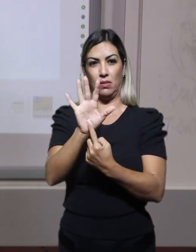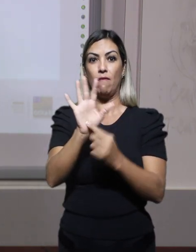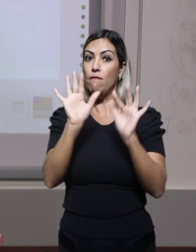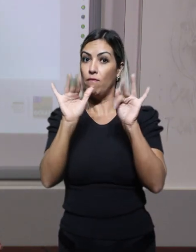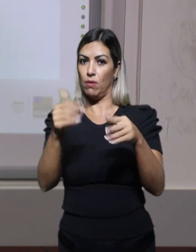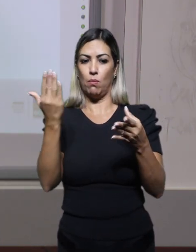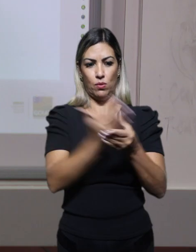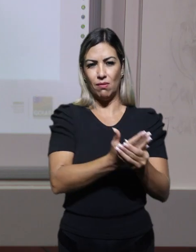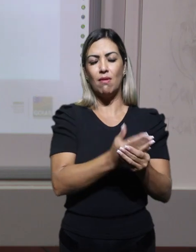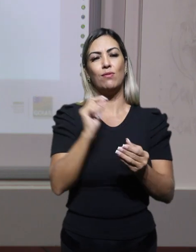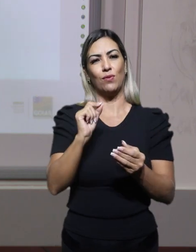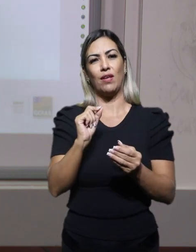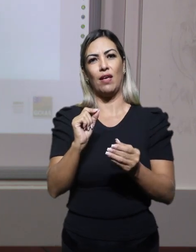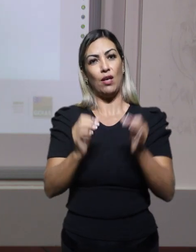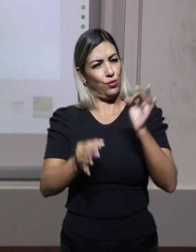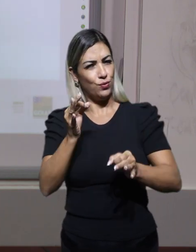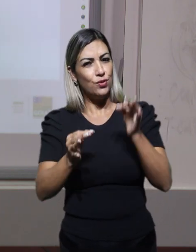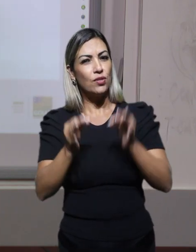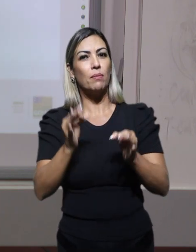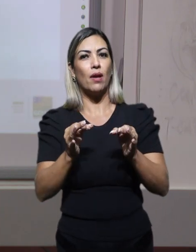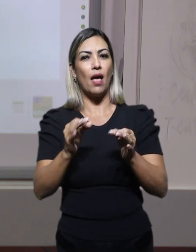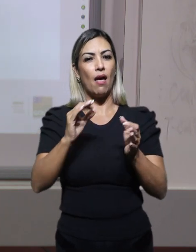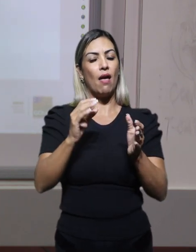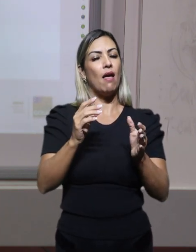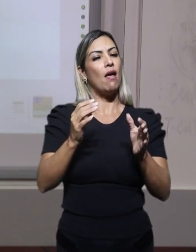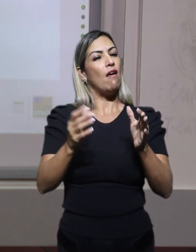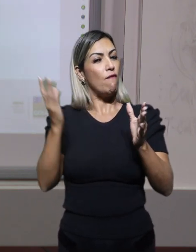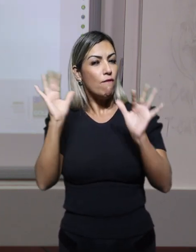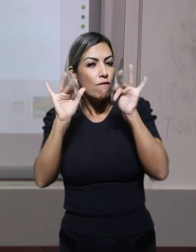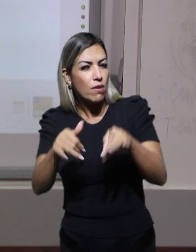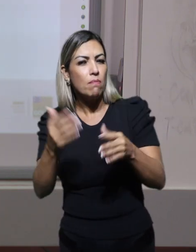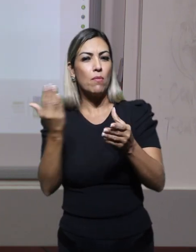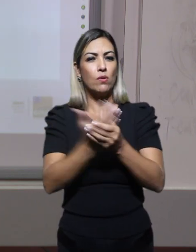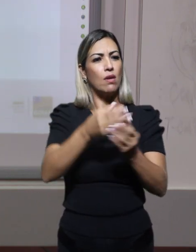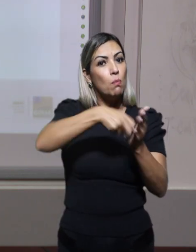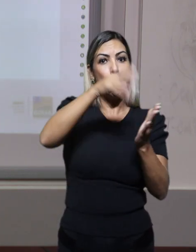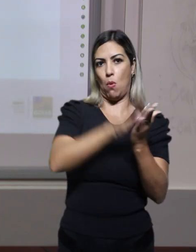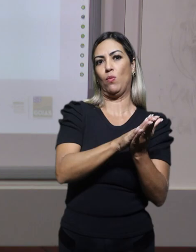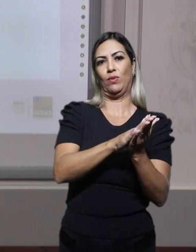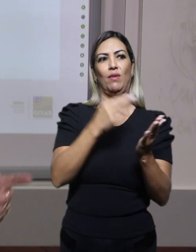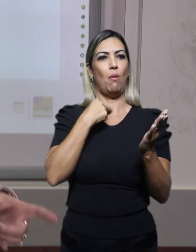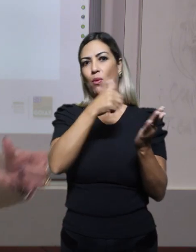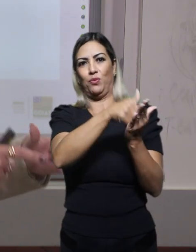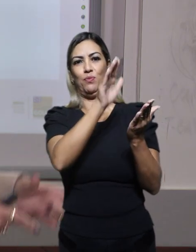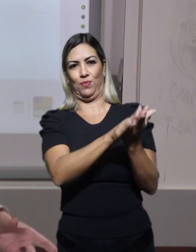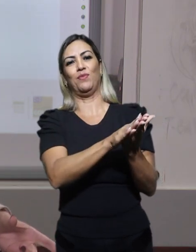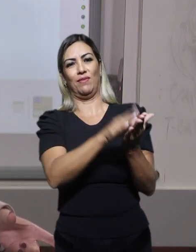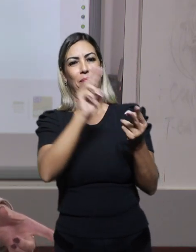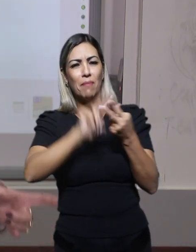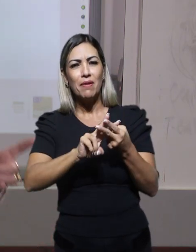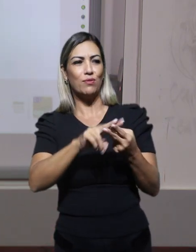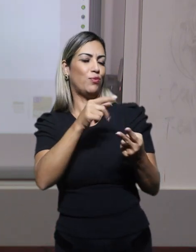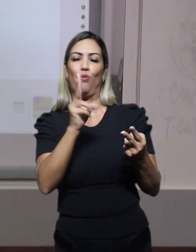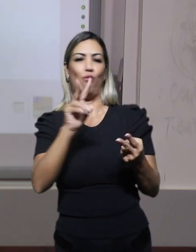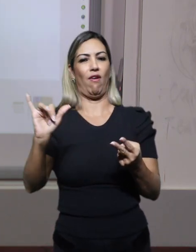processo, que a gente fala juridicamente, chama extinguir a punibilidade, ou seja, não poder mais punir naquele caso